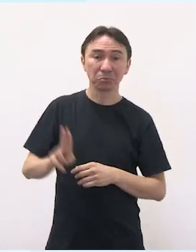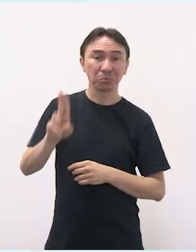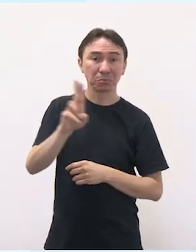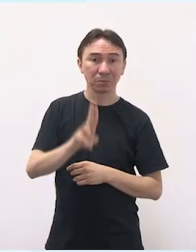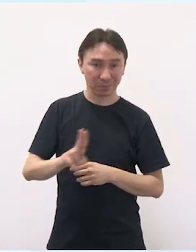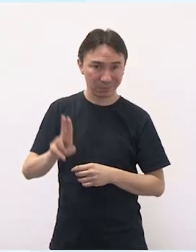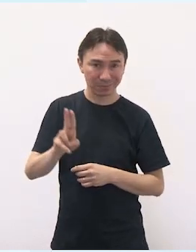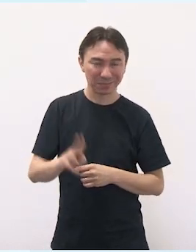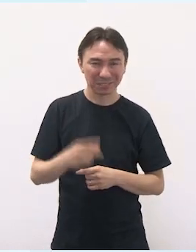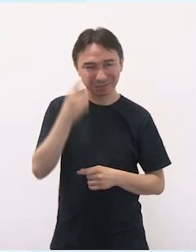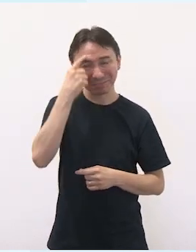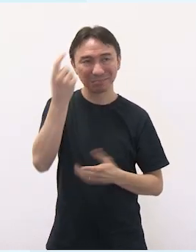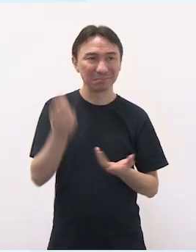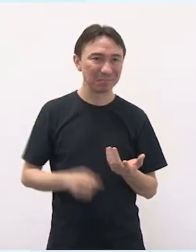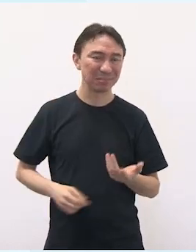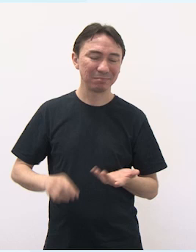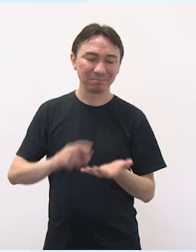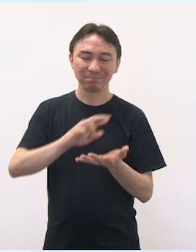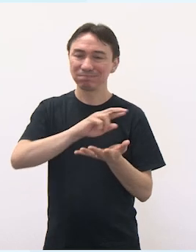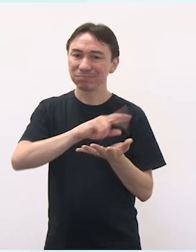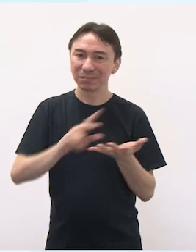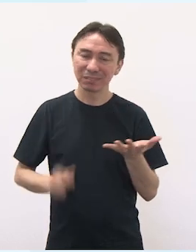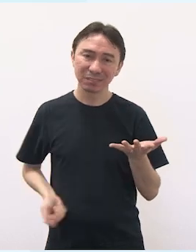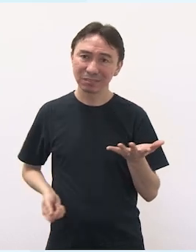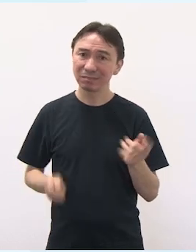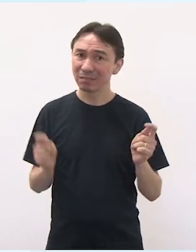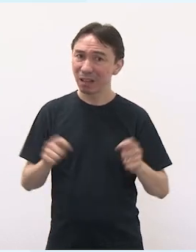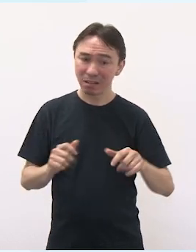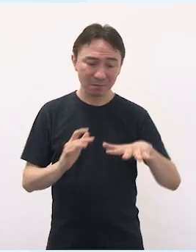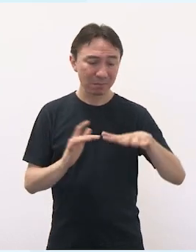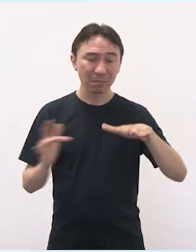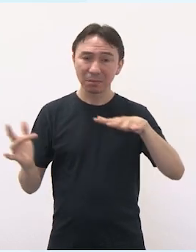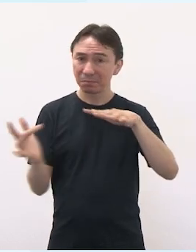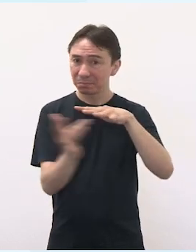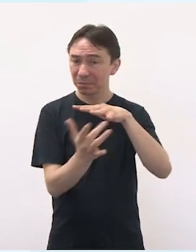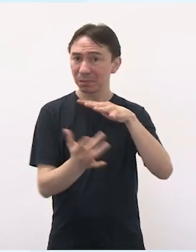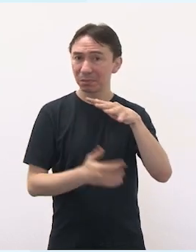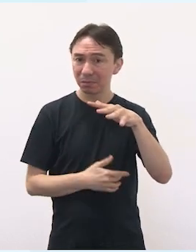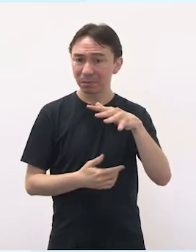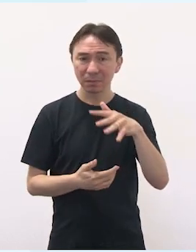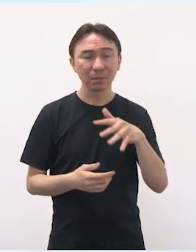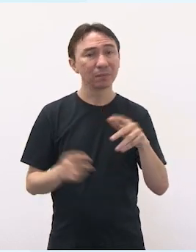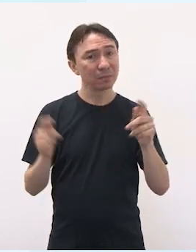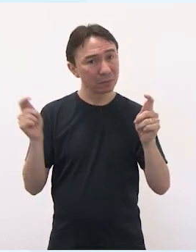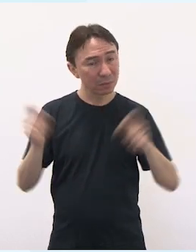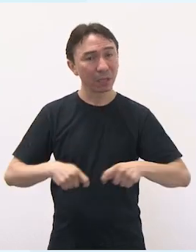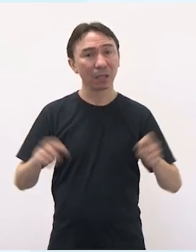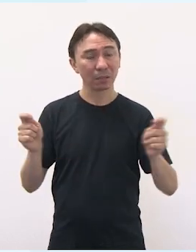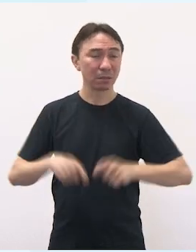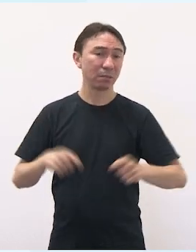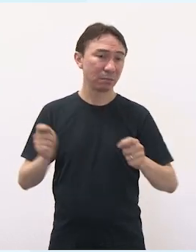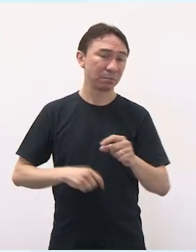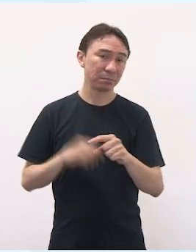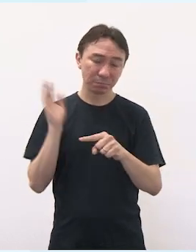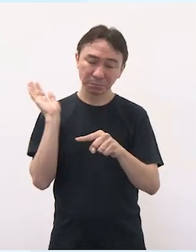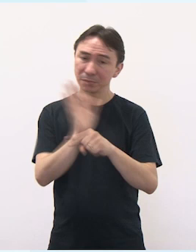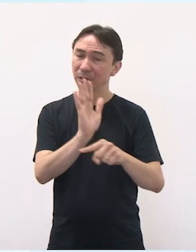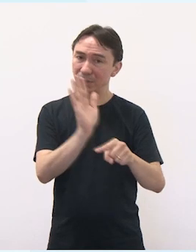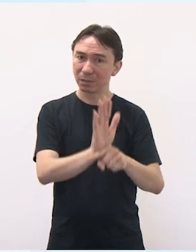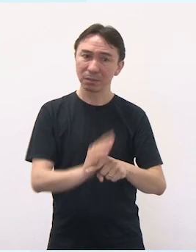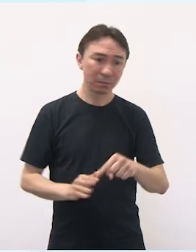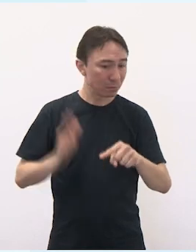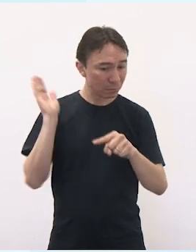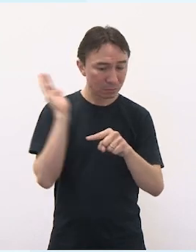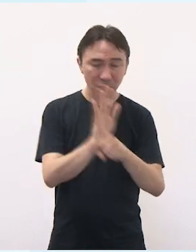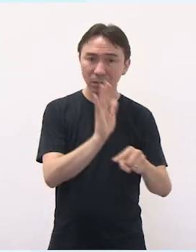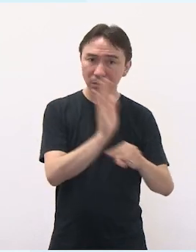as redes sociais podem fazer parte destas ações, mas de uma maneira positiva, né? Então,